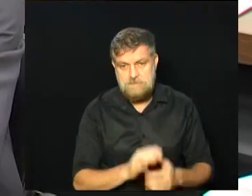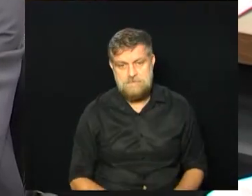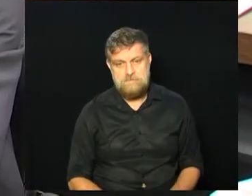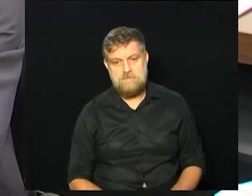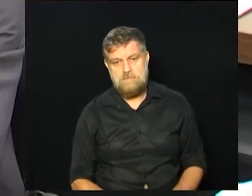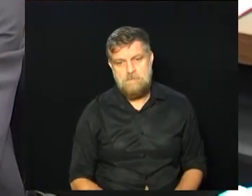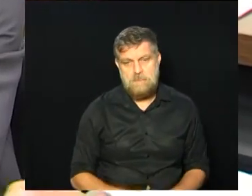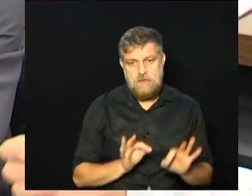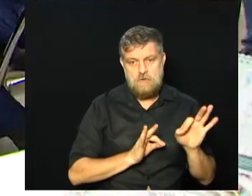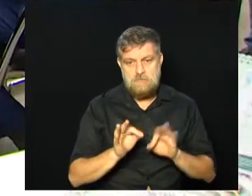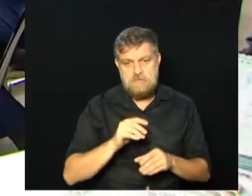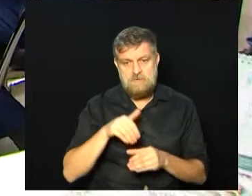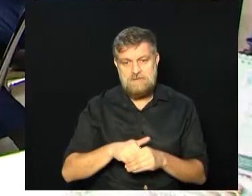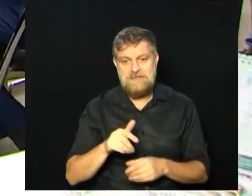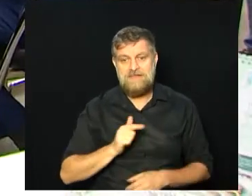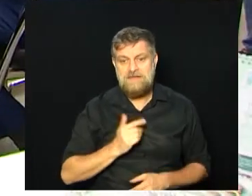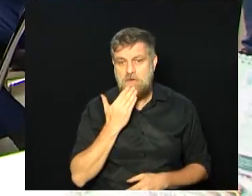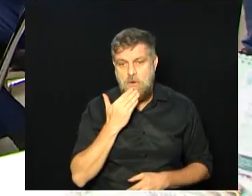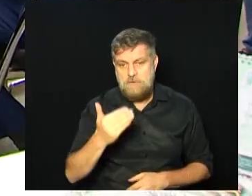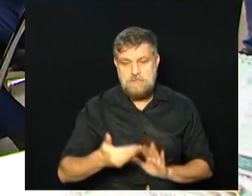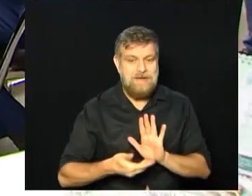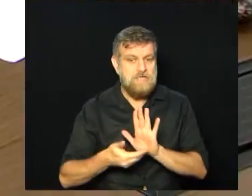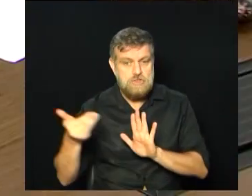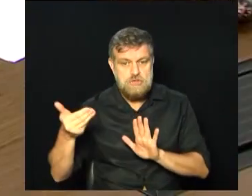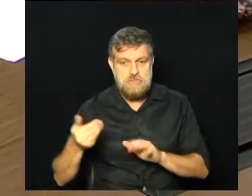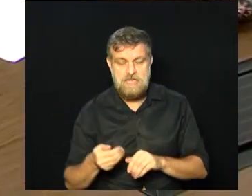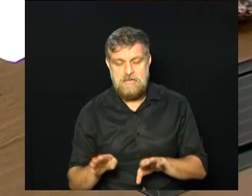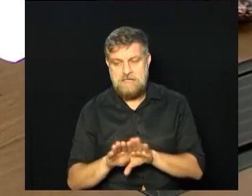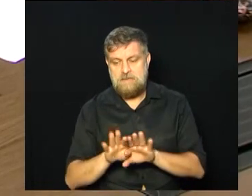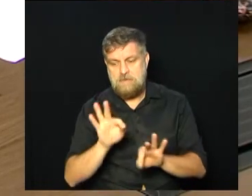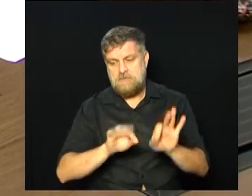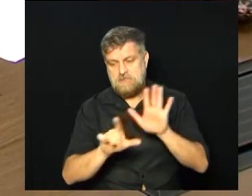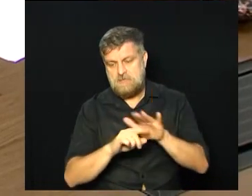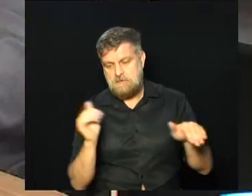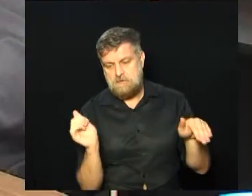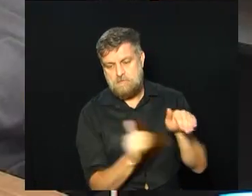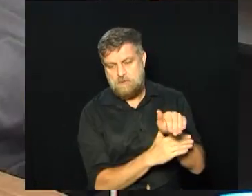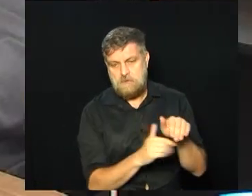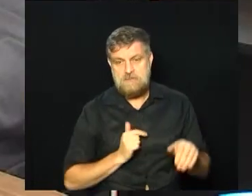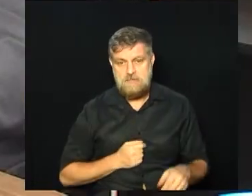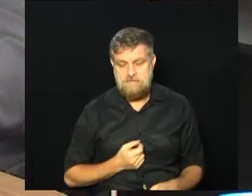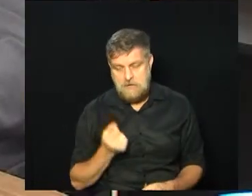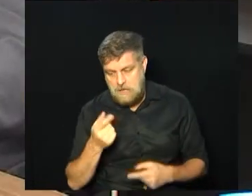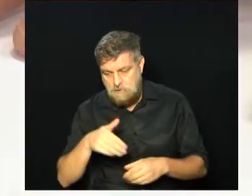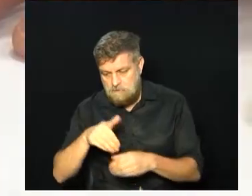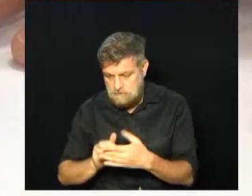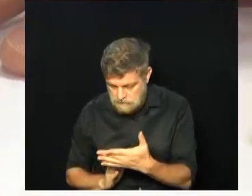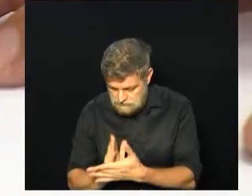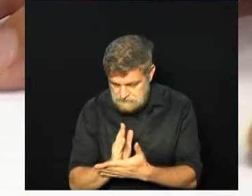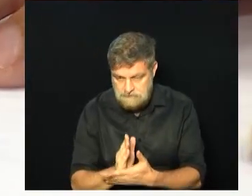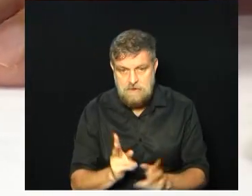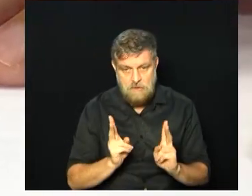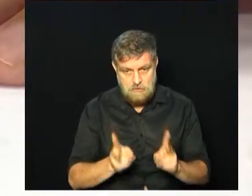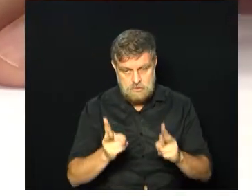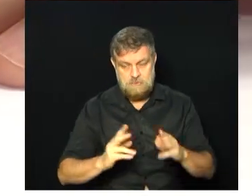Entre os projetos votados, houve pedido de vistas e arquivamento de alguns. Outros foram aprovados e agora vão